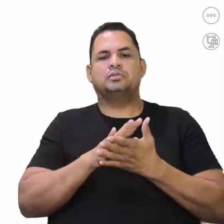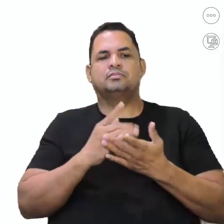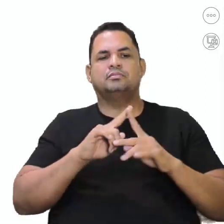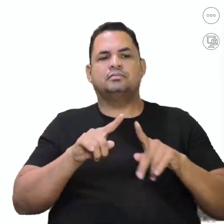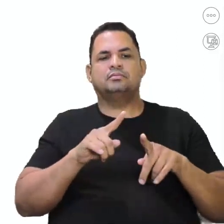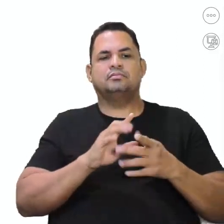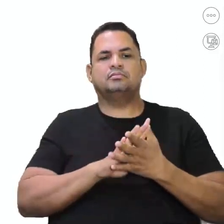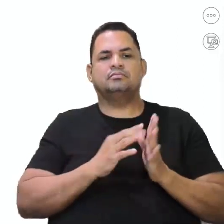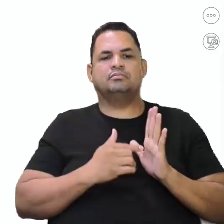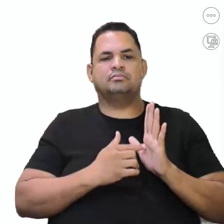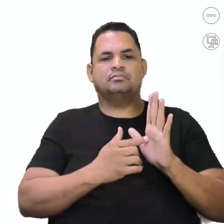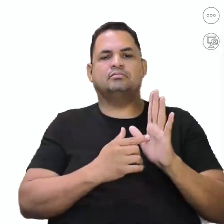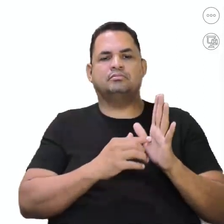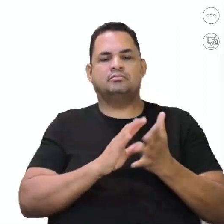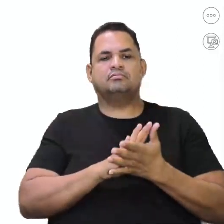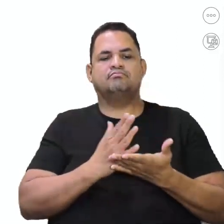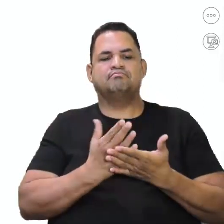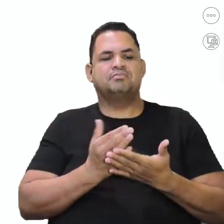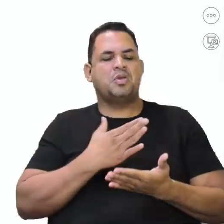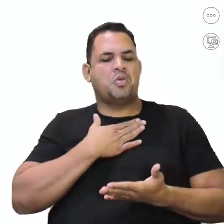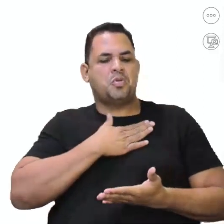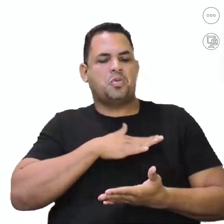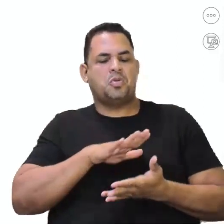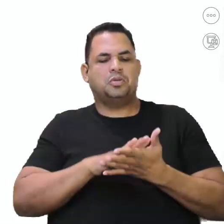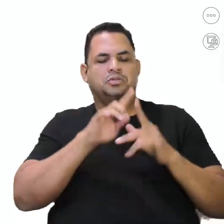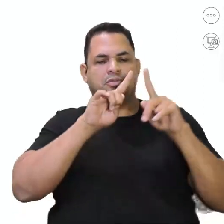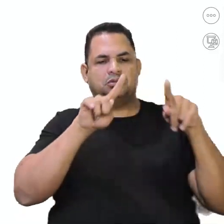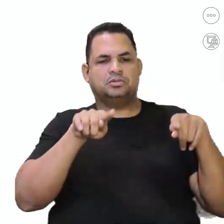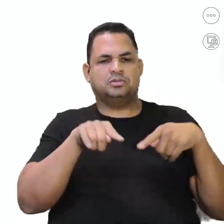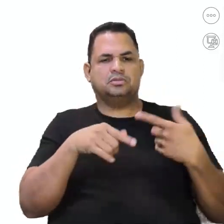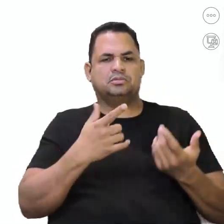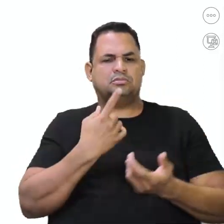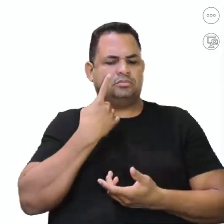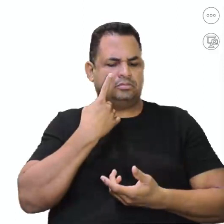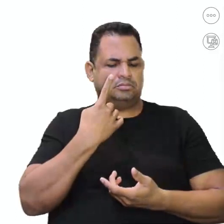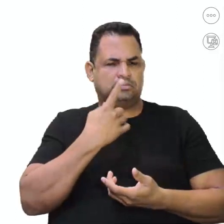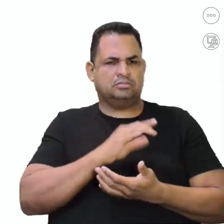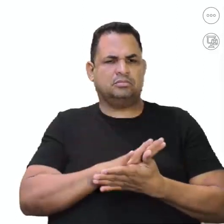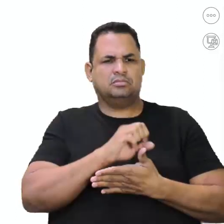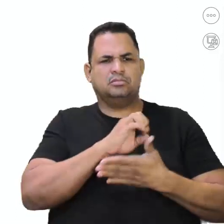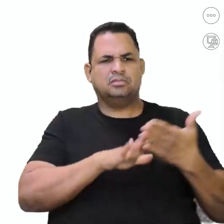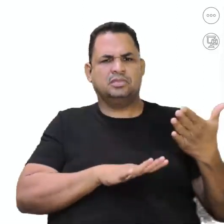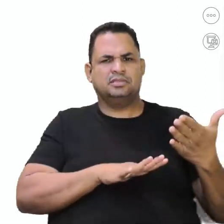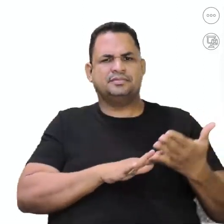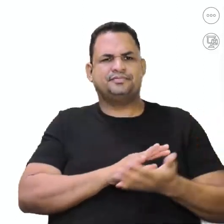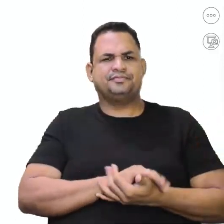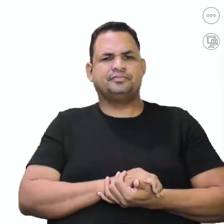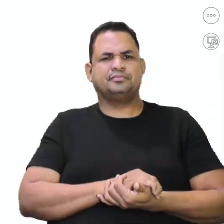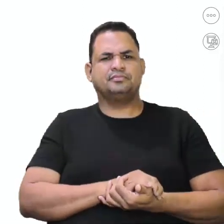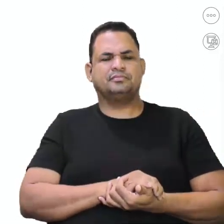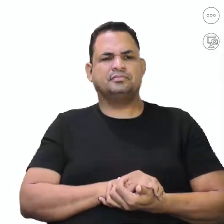Susanita, mas não demonstra pelas feições nos quadrinhos. Eu já olho essa alternativa aqui